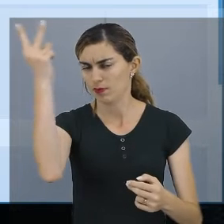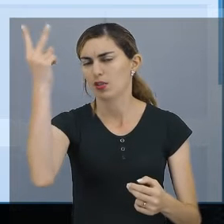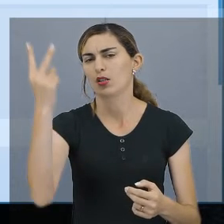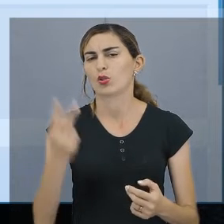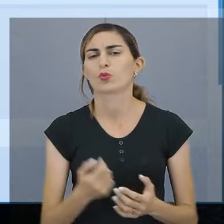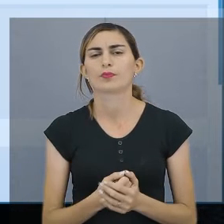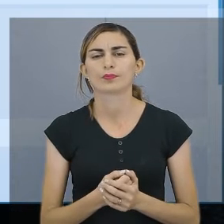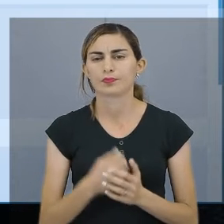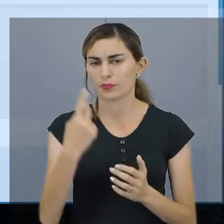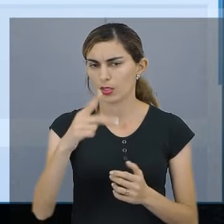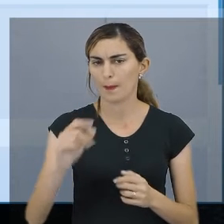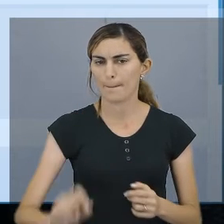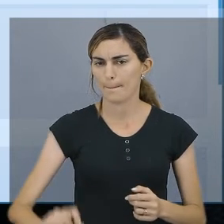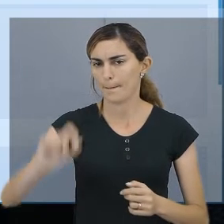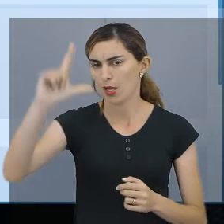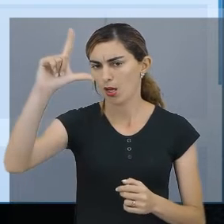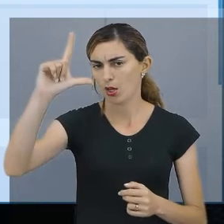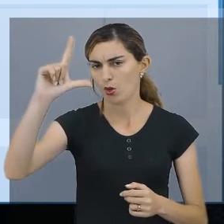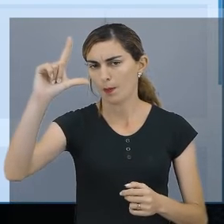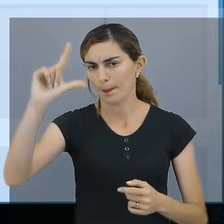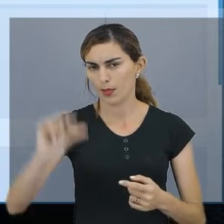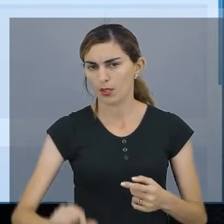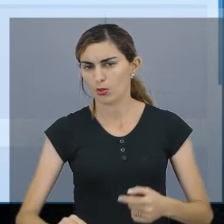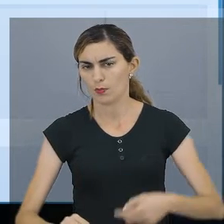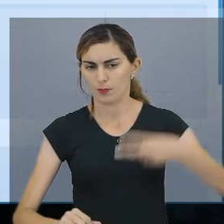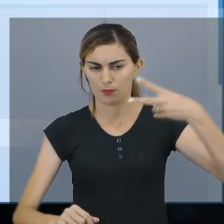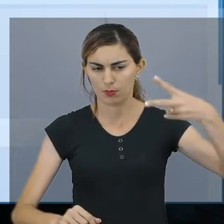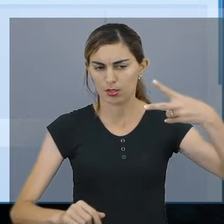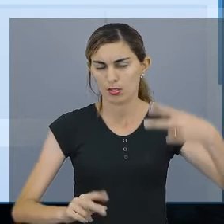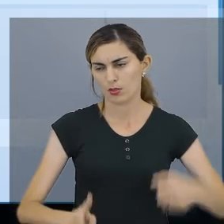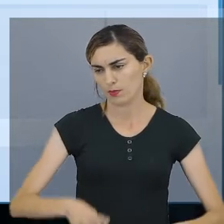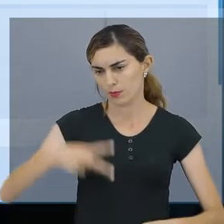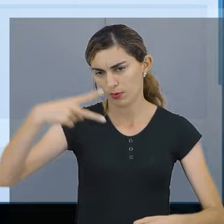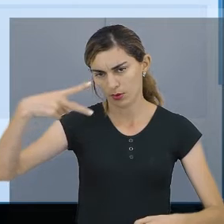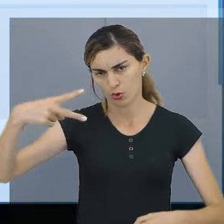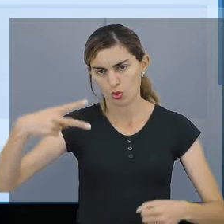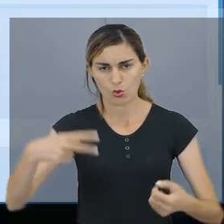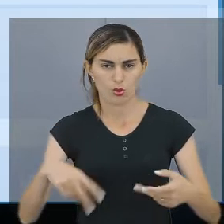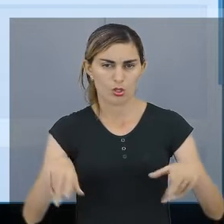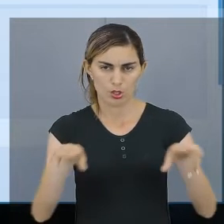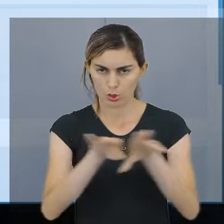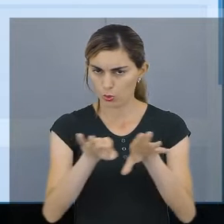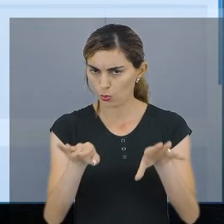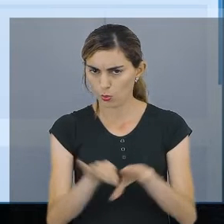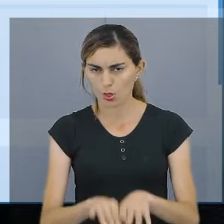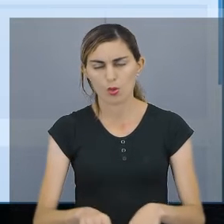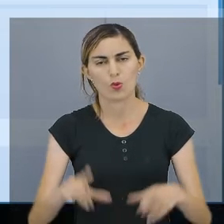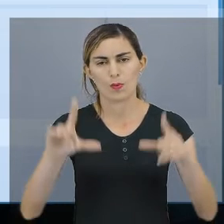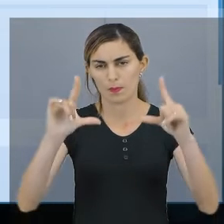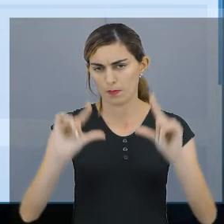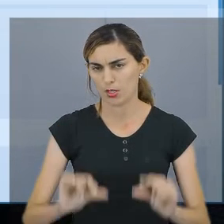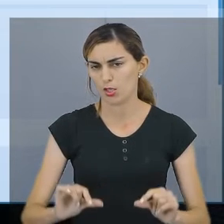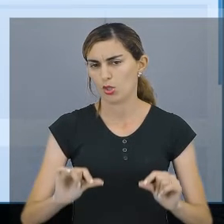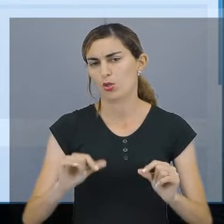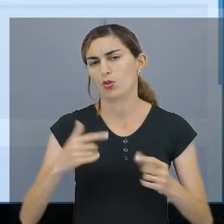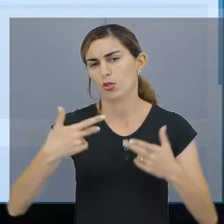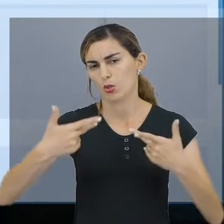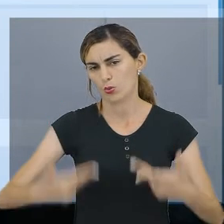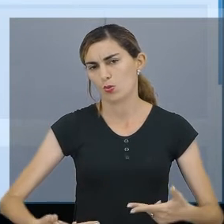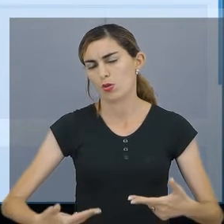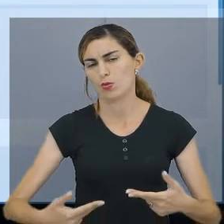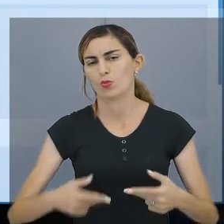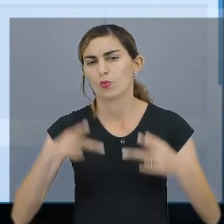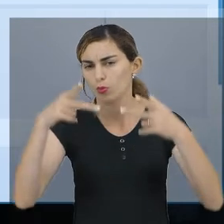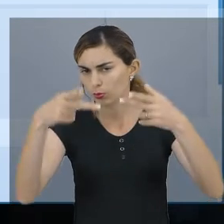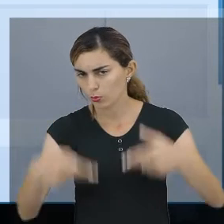eles maior que, menor que, maior igual, menor igual,